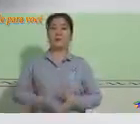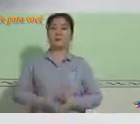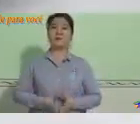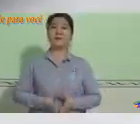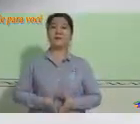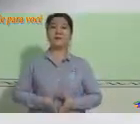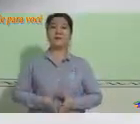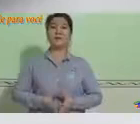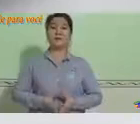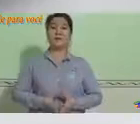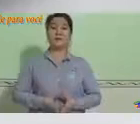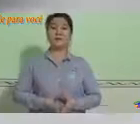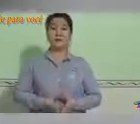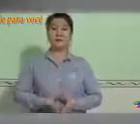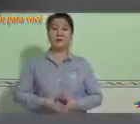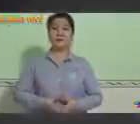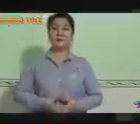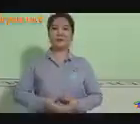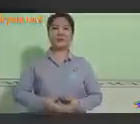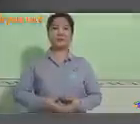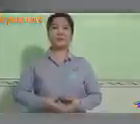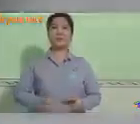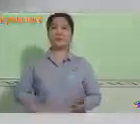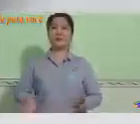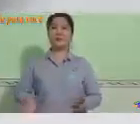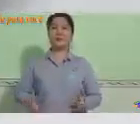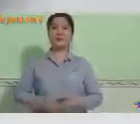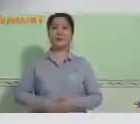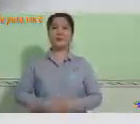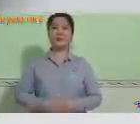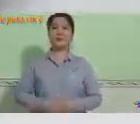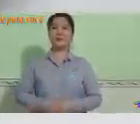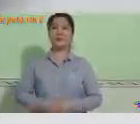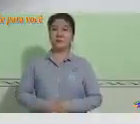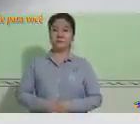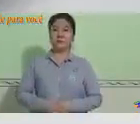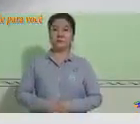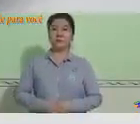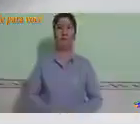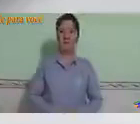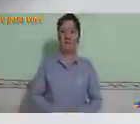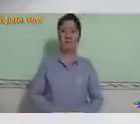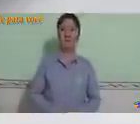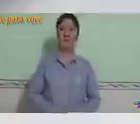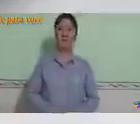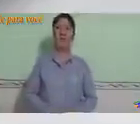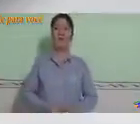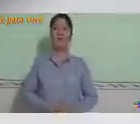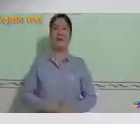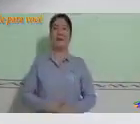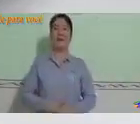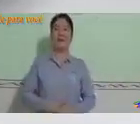em termos de volume, vírgula, textura, vírgula, propriedades sensoriais e valor nutricional, vírgula, fazendo com que o seu consumo